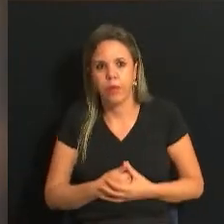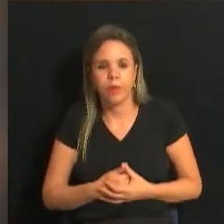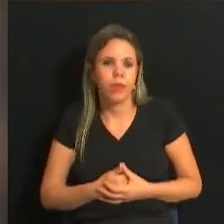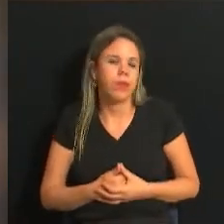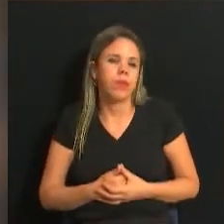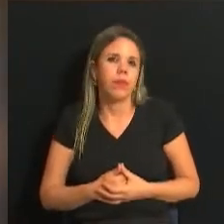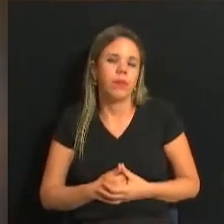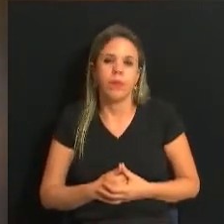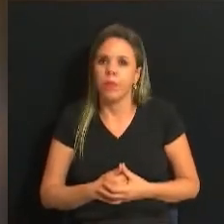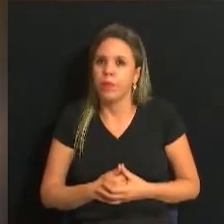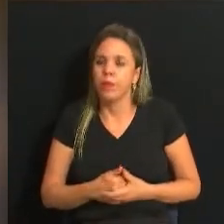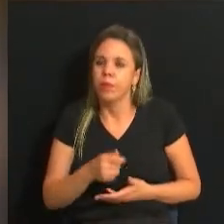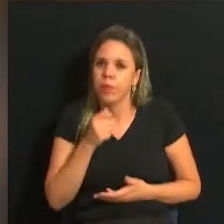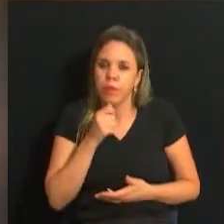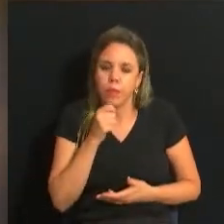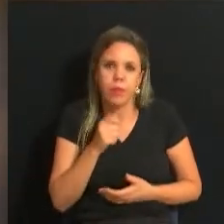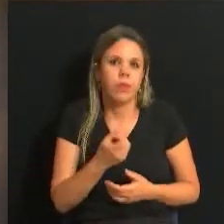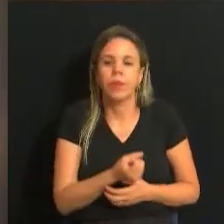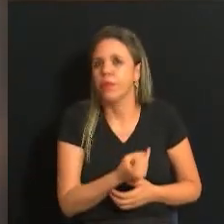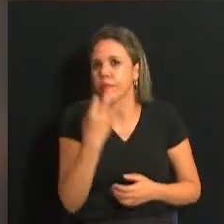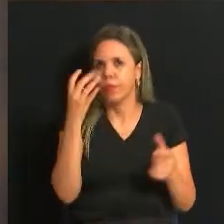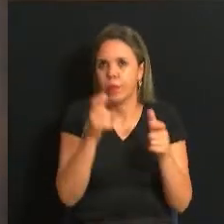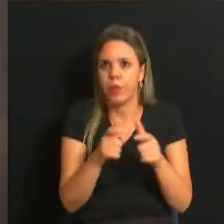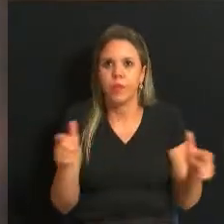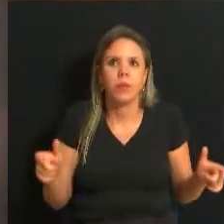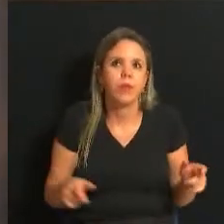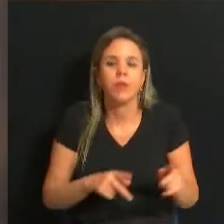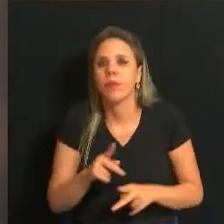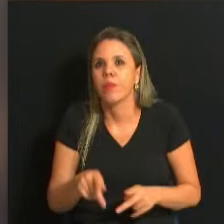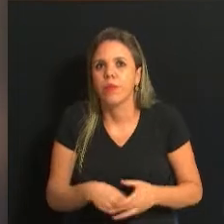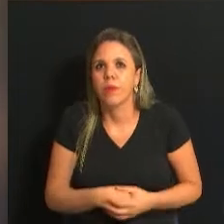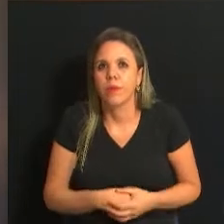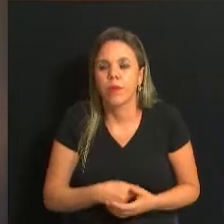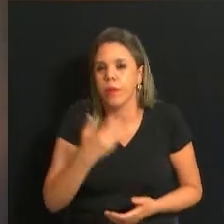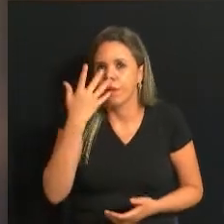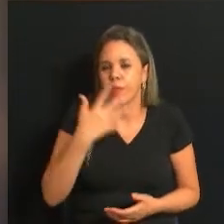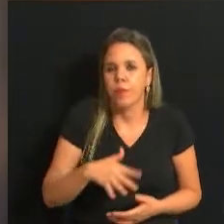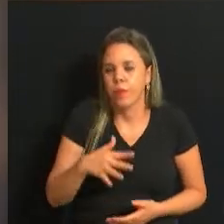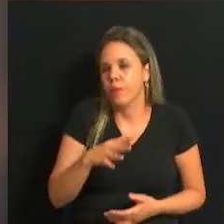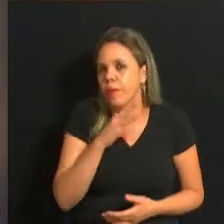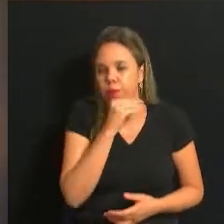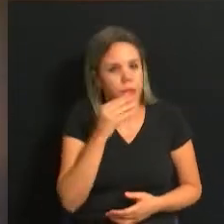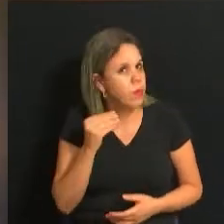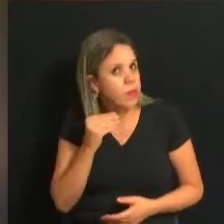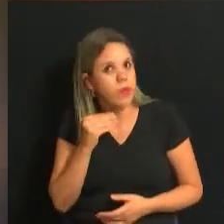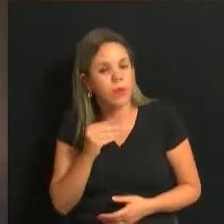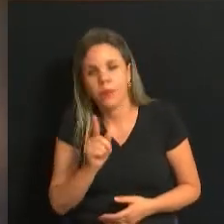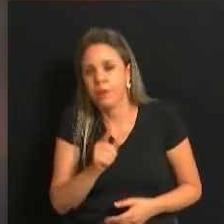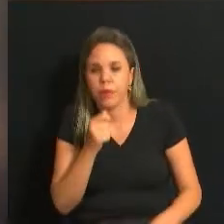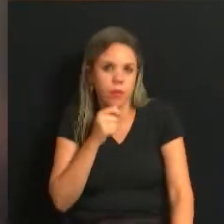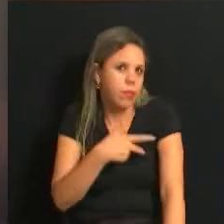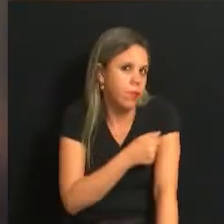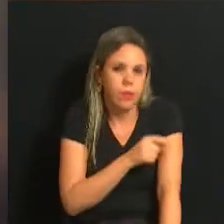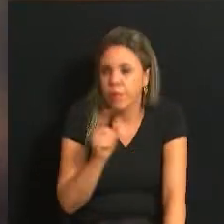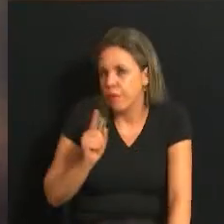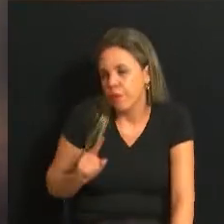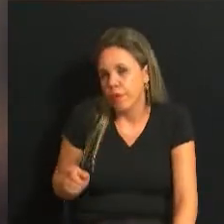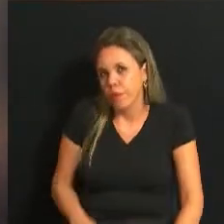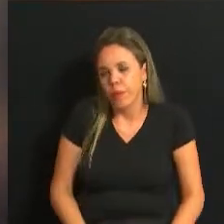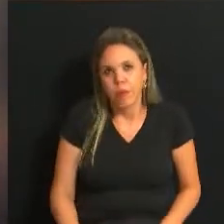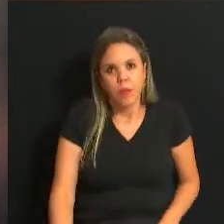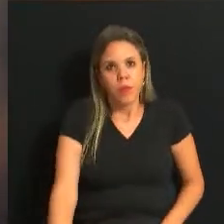onde ainda há um percentual grande de crianças e adolescentes não vacinados que,